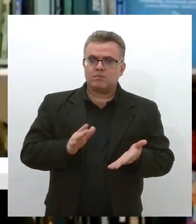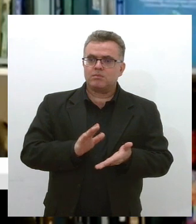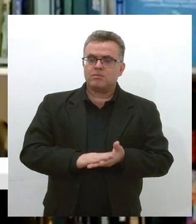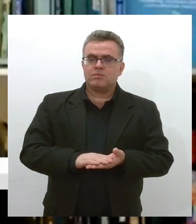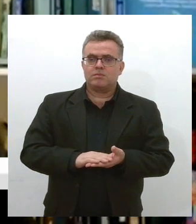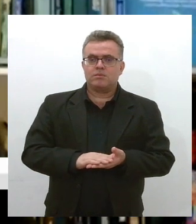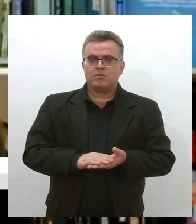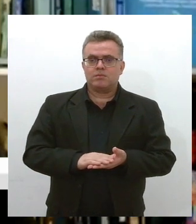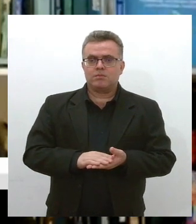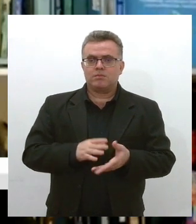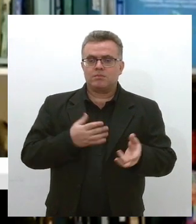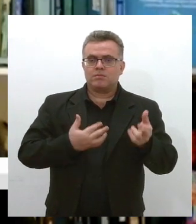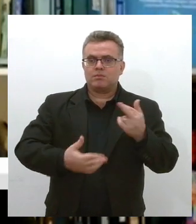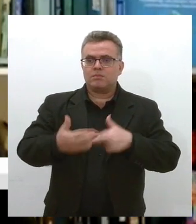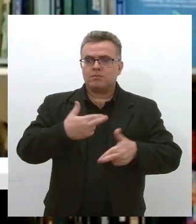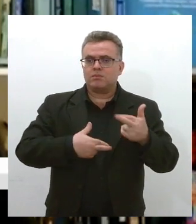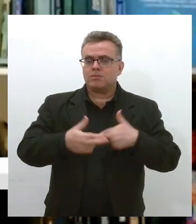relação de